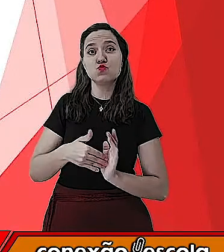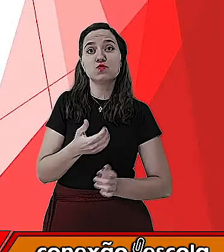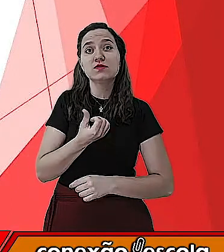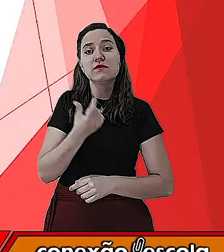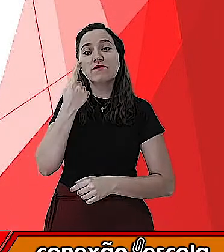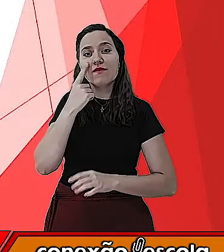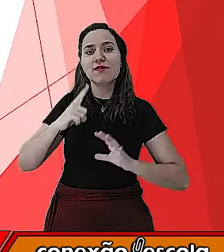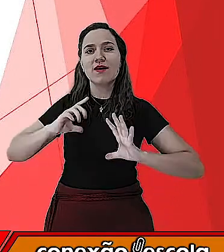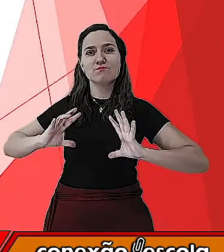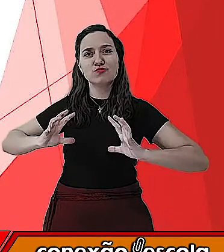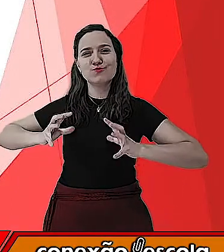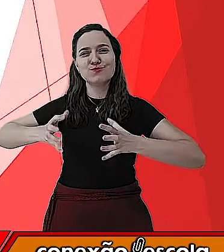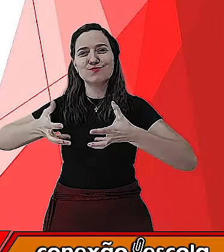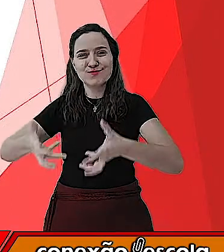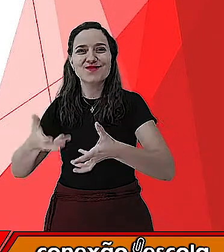vocês verem.